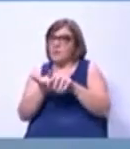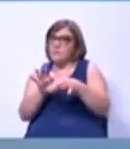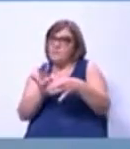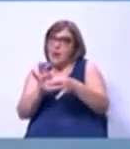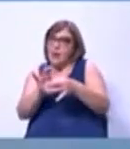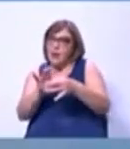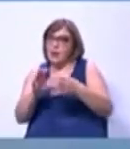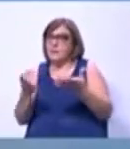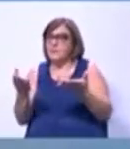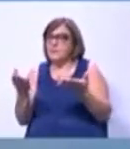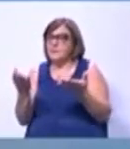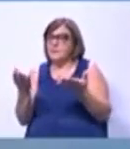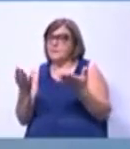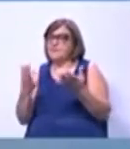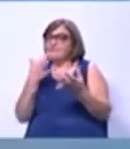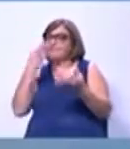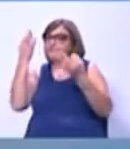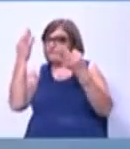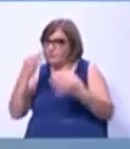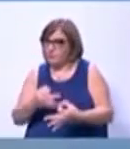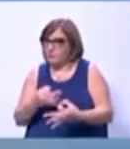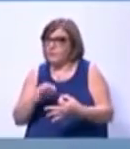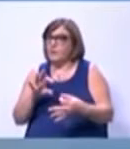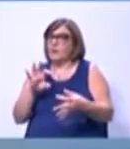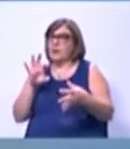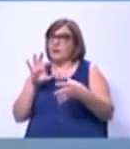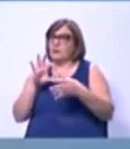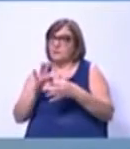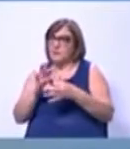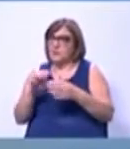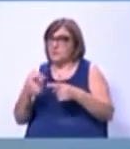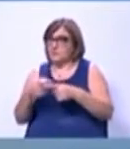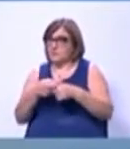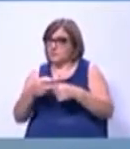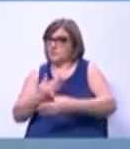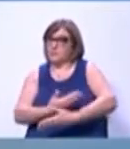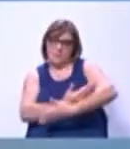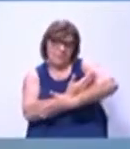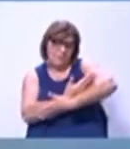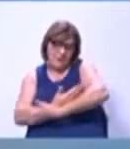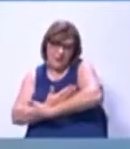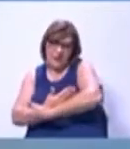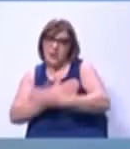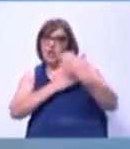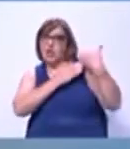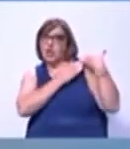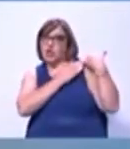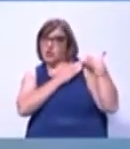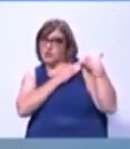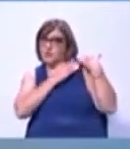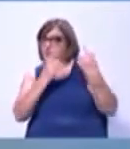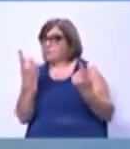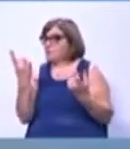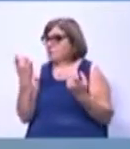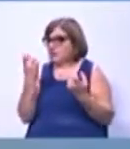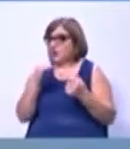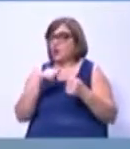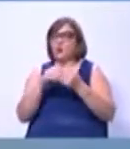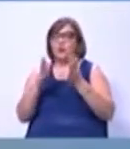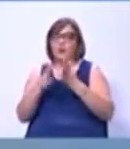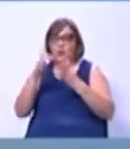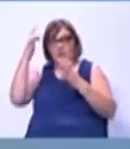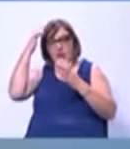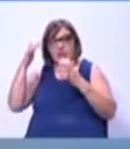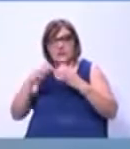vinculação. Portanto, efetivamente, corresponder às necessidades do bebê, ser responsivo, é tudo aquilo que o